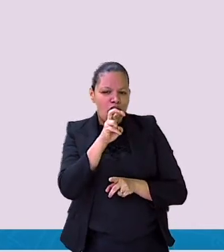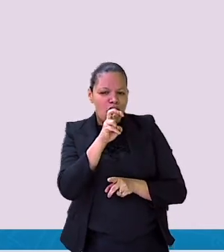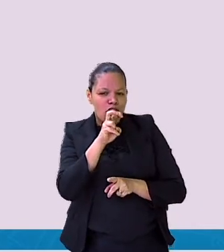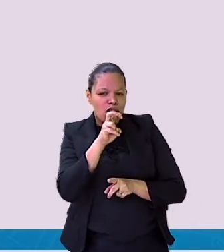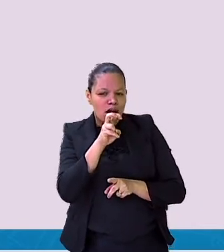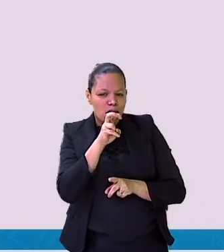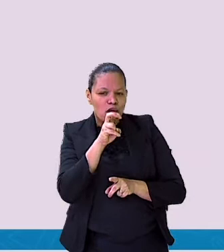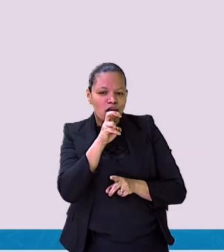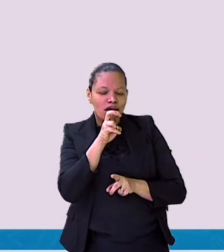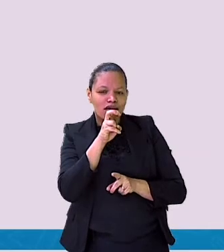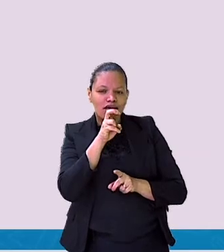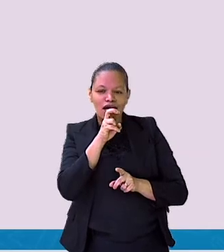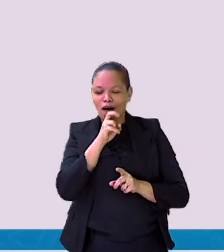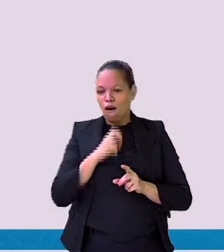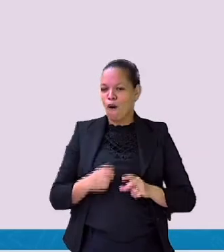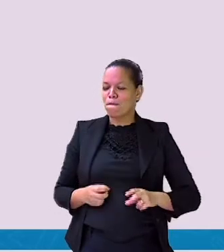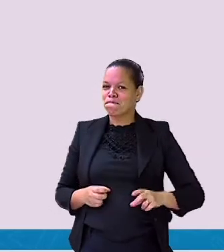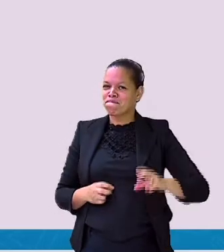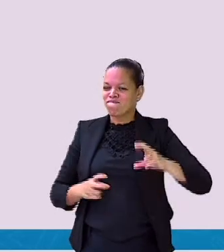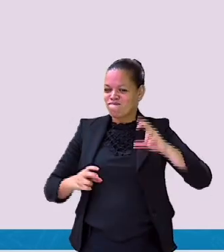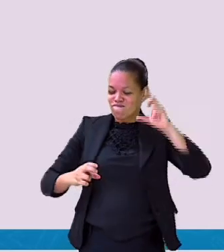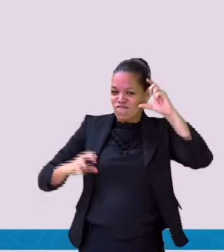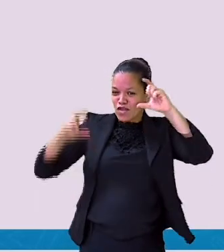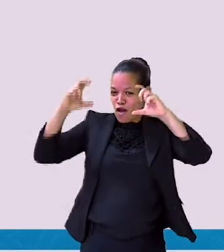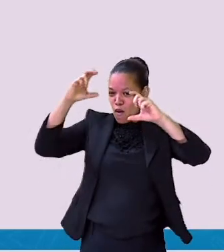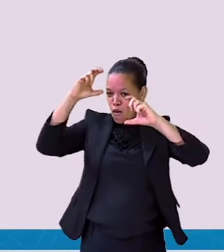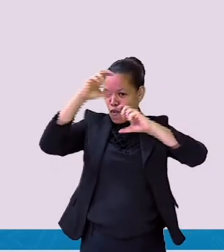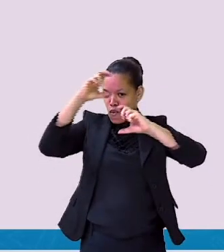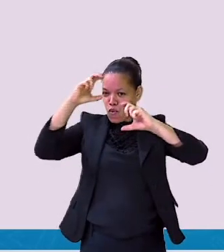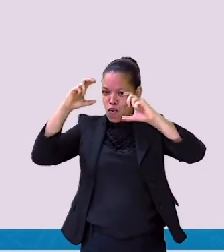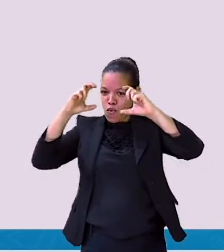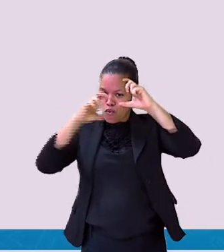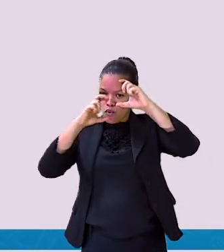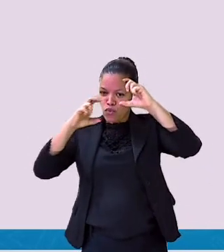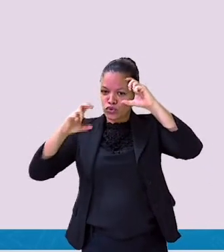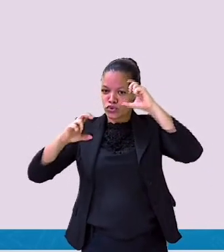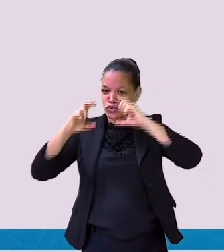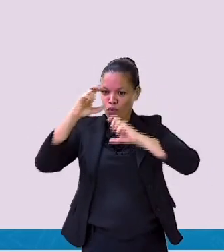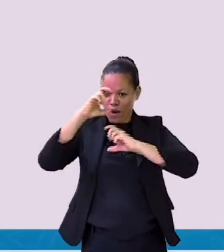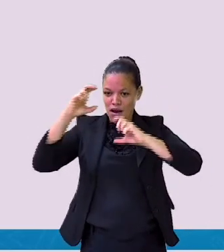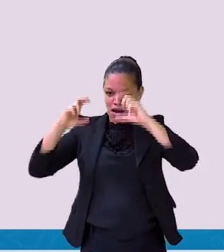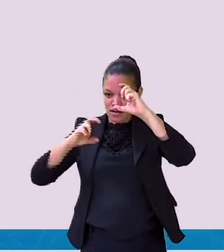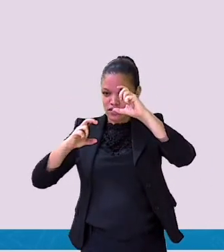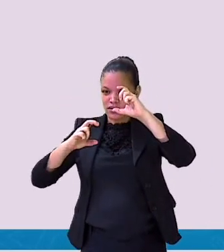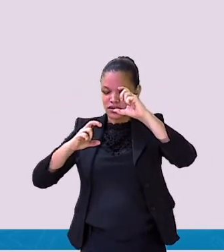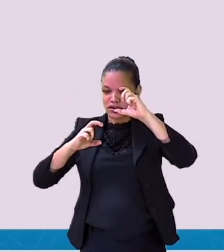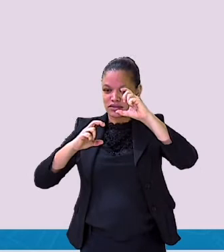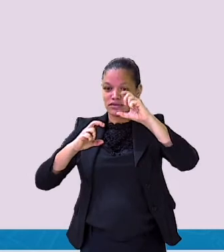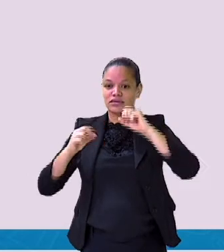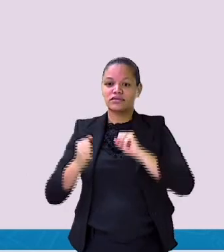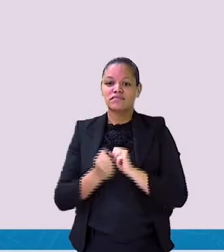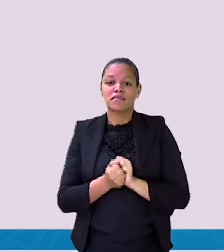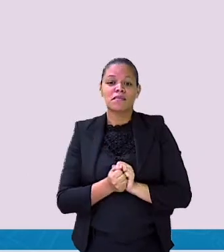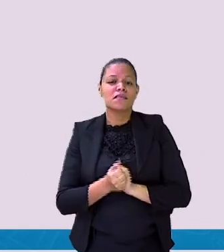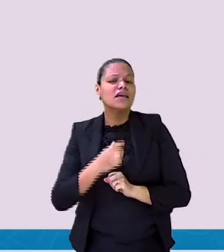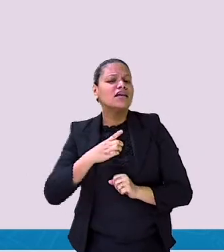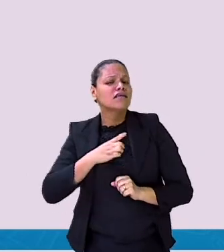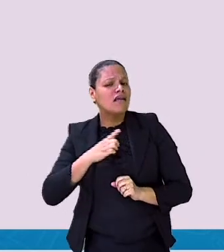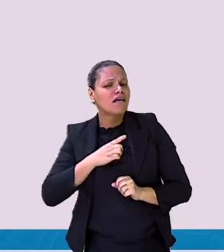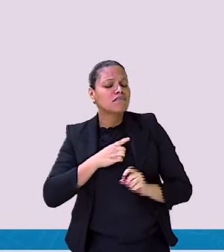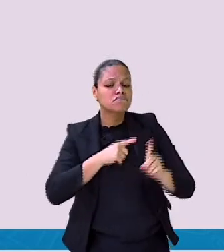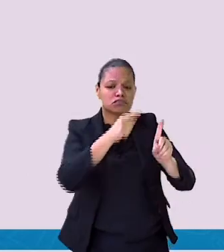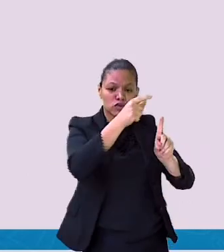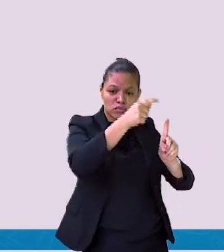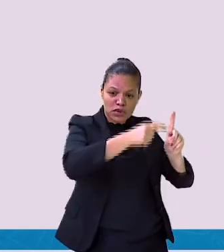de Souza. E foram votados. Então, apareceram aqui, os mais votados, os que foram